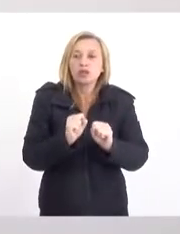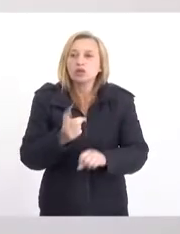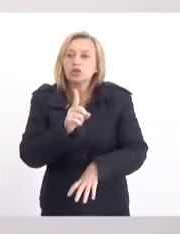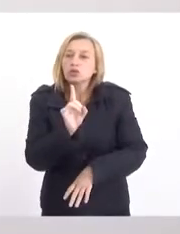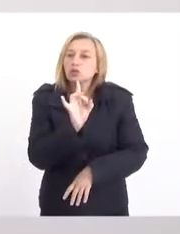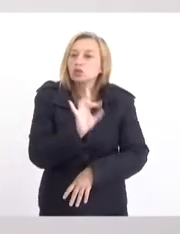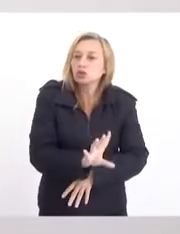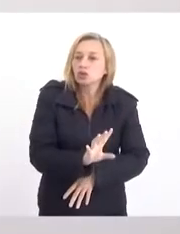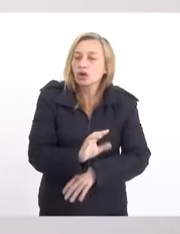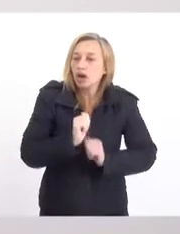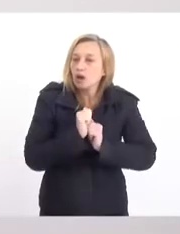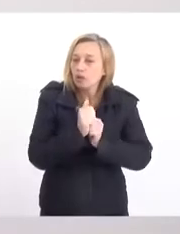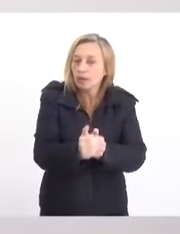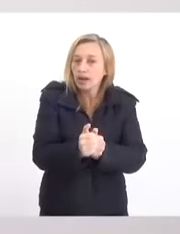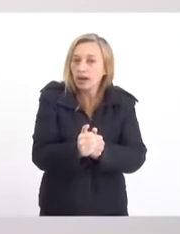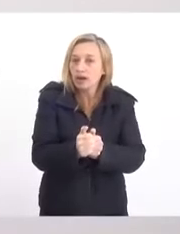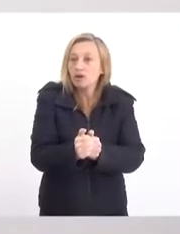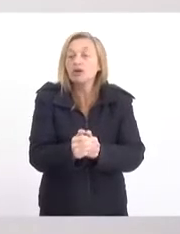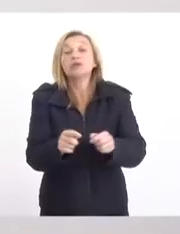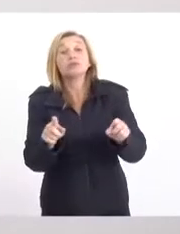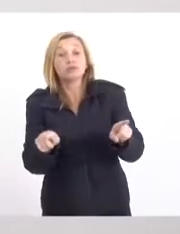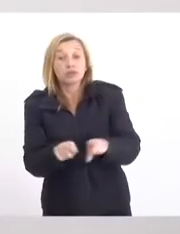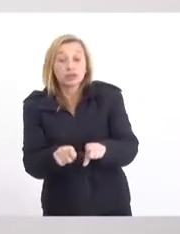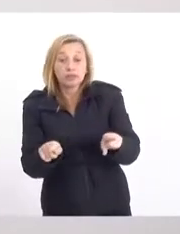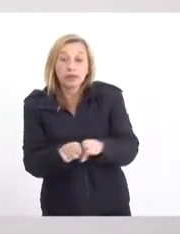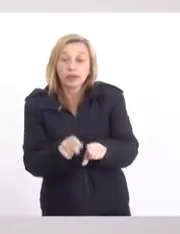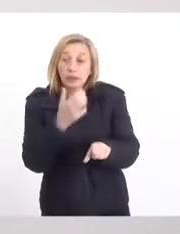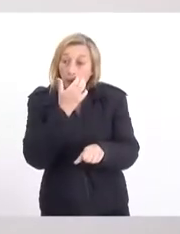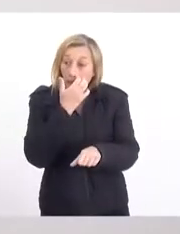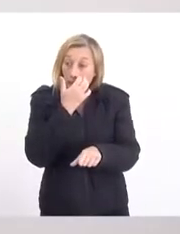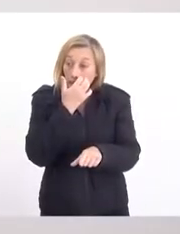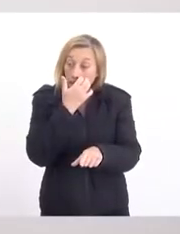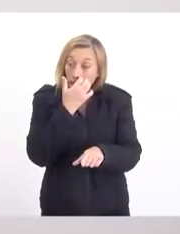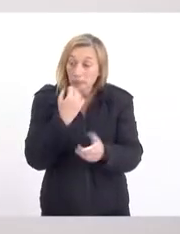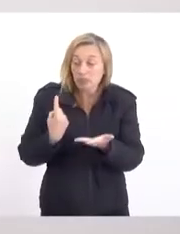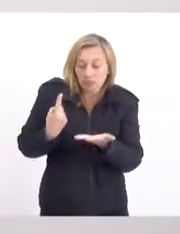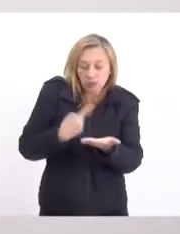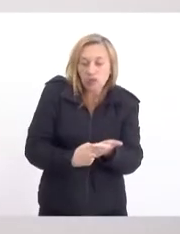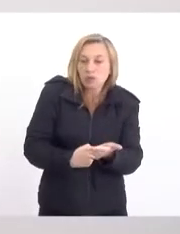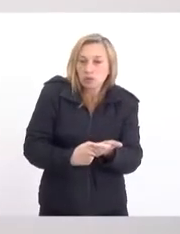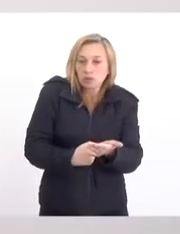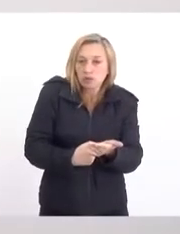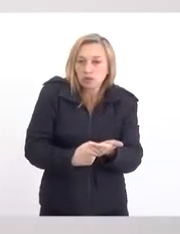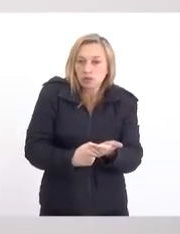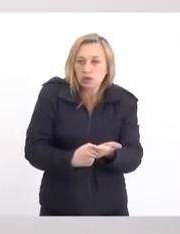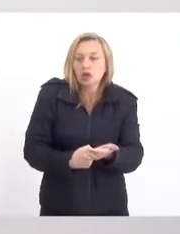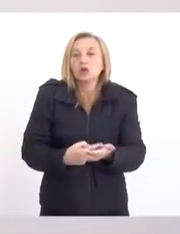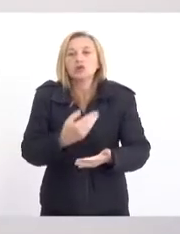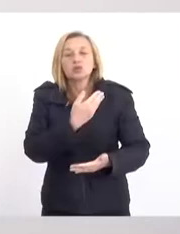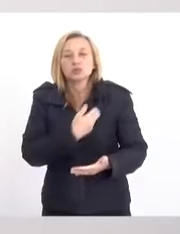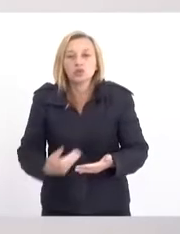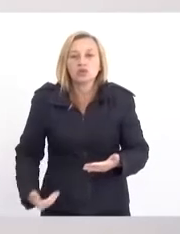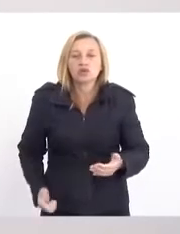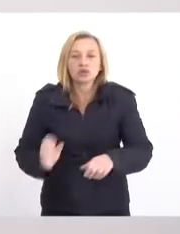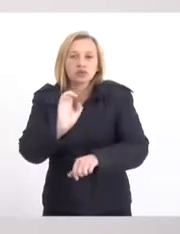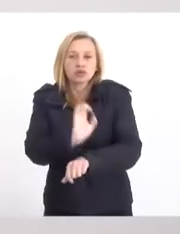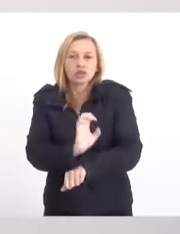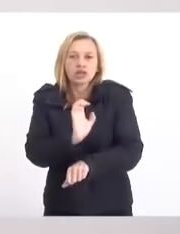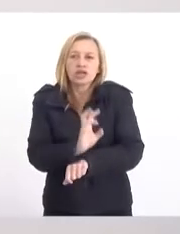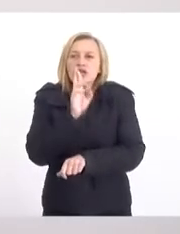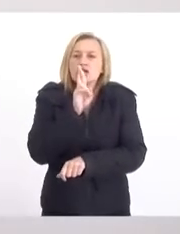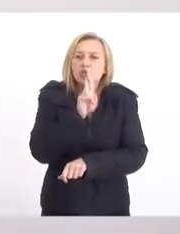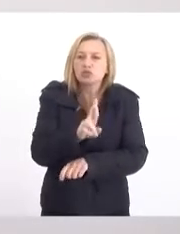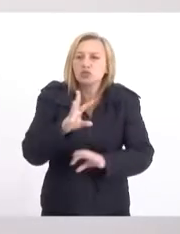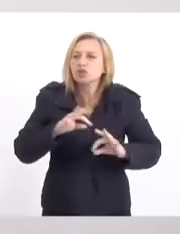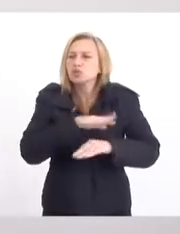só acompanhar, como trazer o compromisso do governo do estado em responder